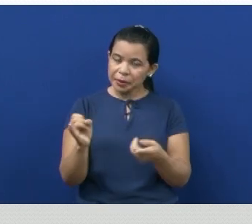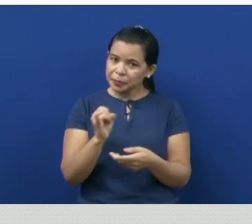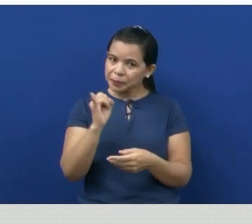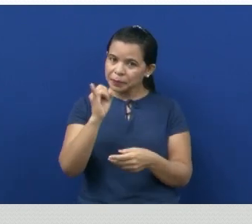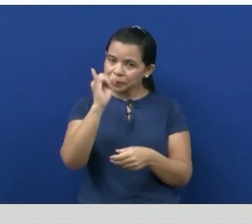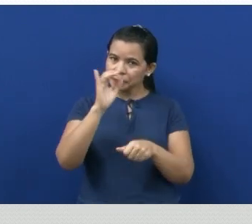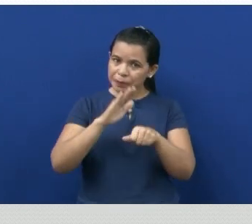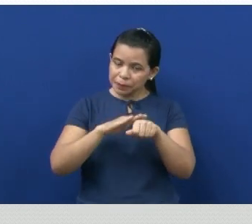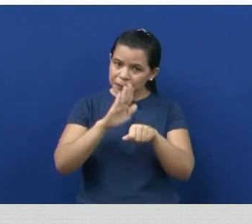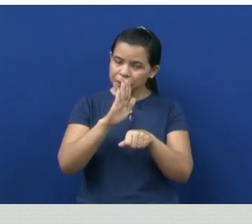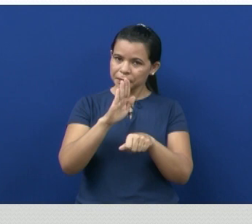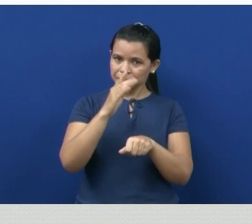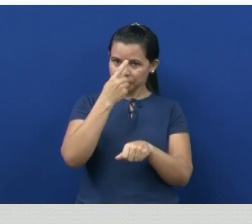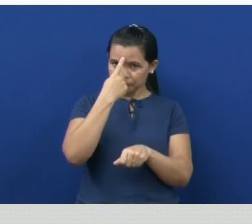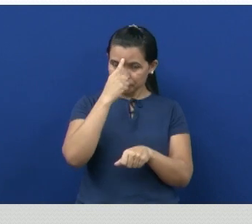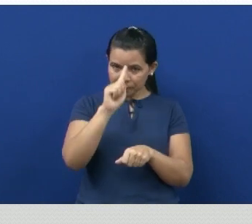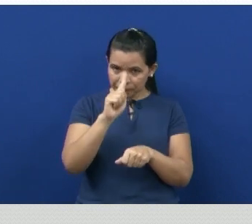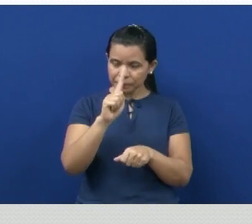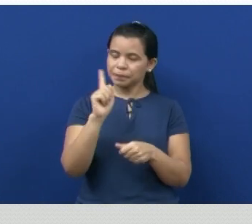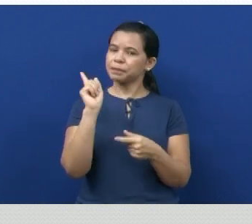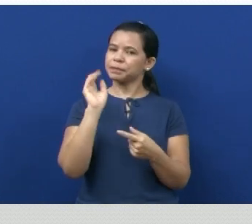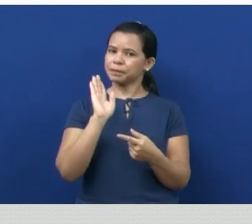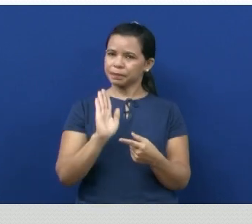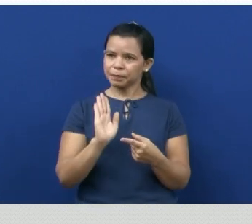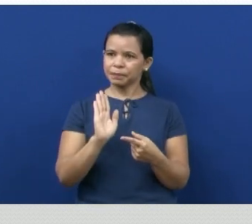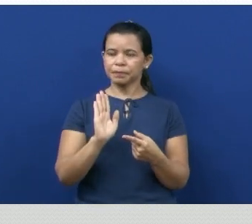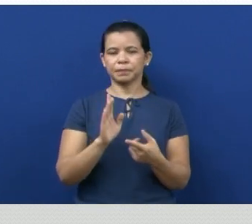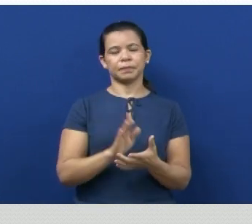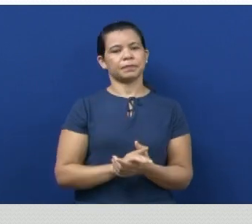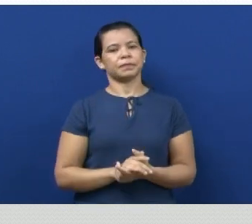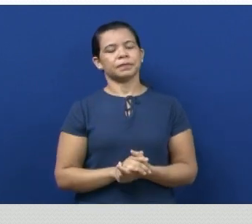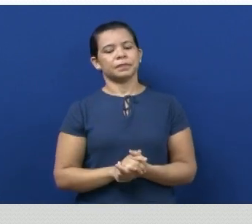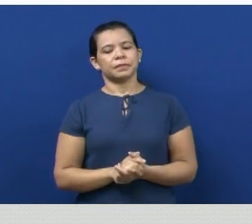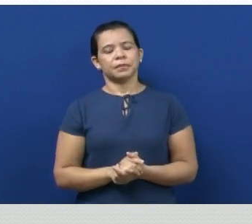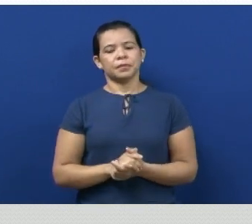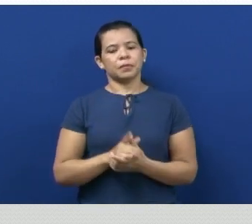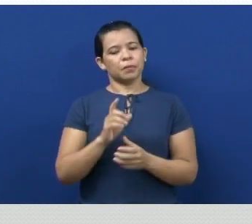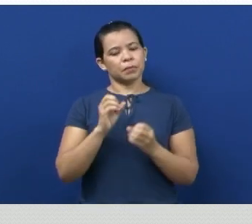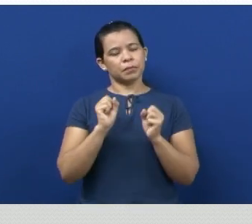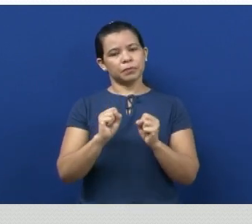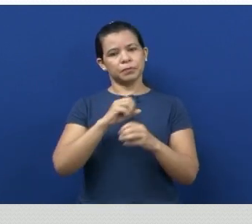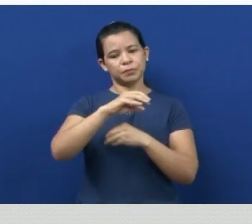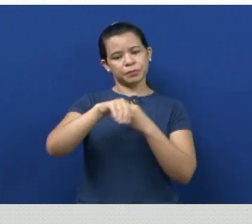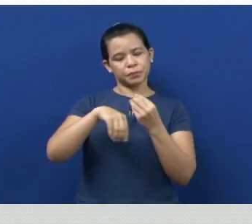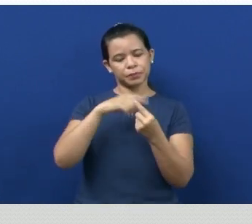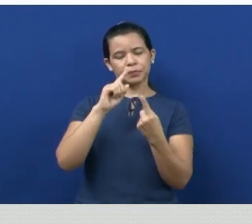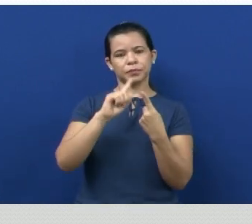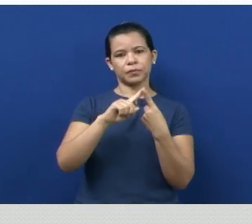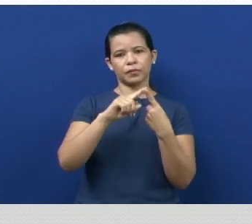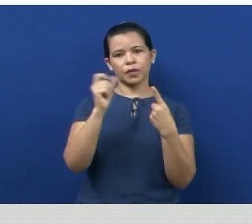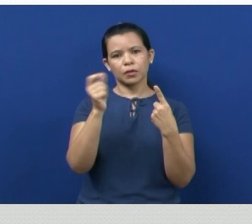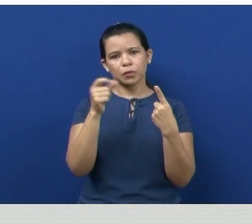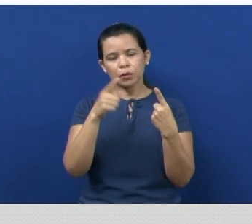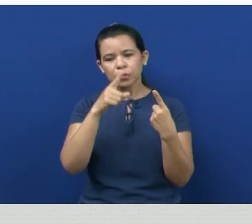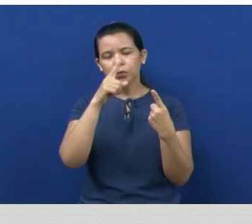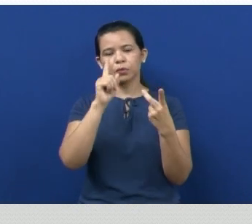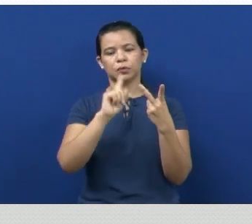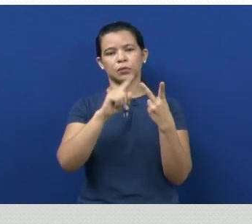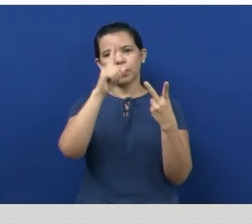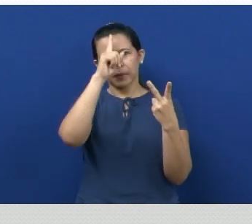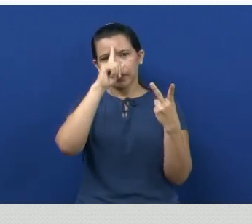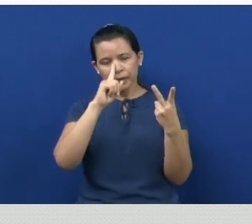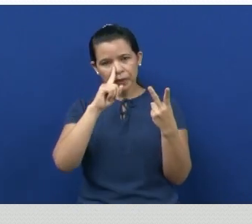principais que nós podemos criar nesse momento são, a partir das primárias, nós podemos misturar o azul com o amarelo e criar o